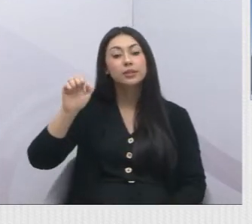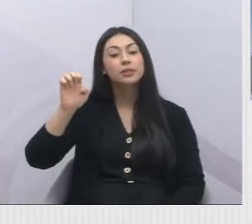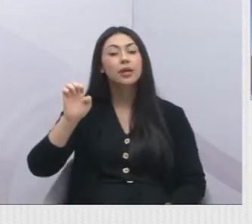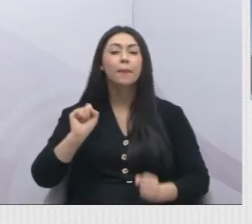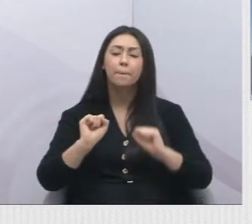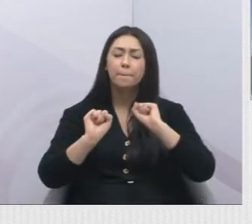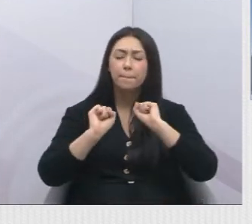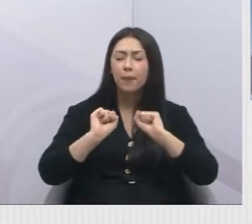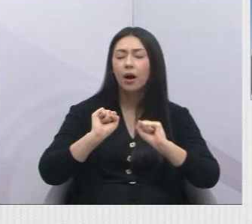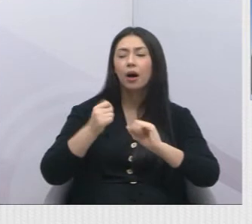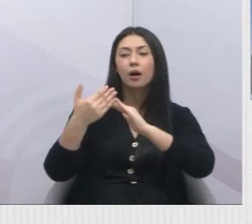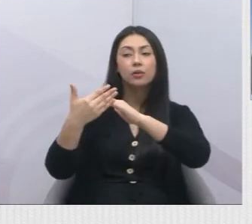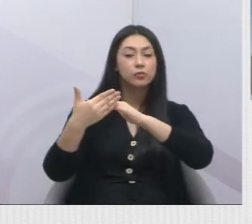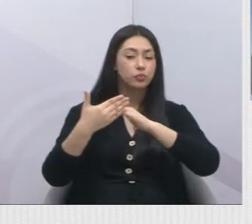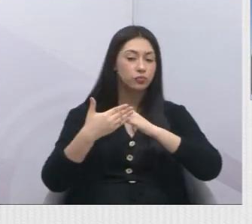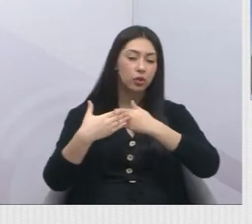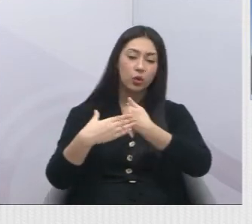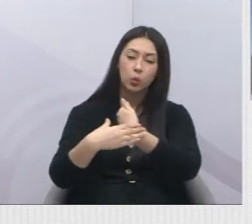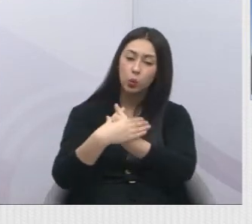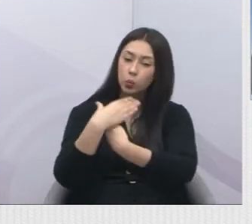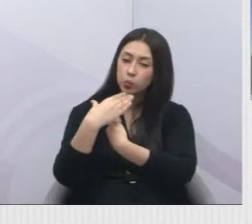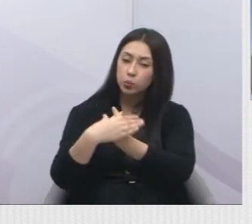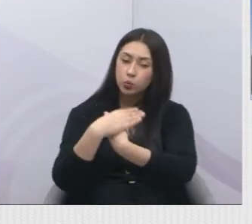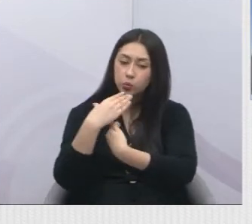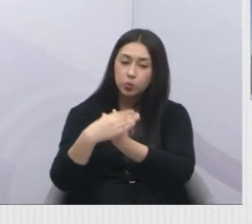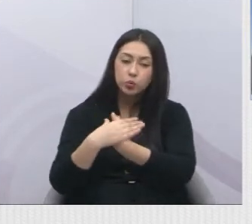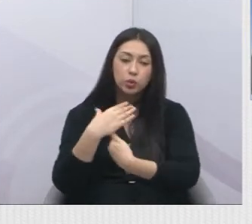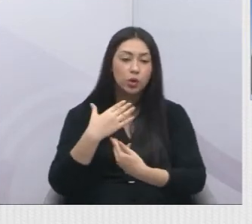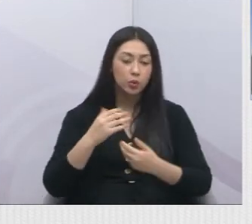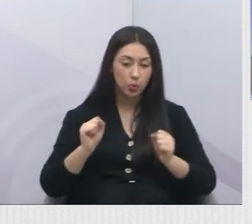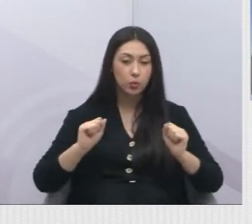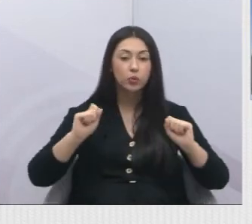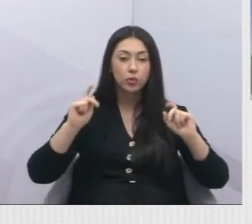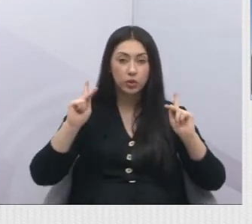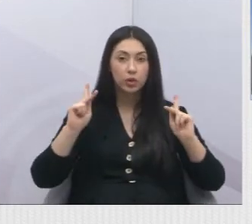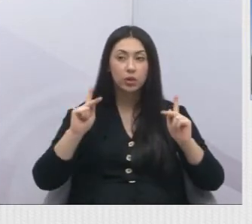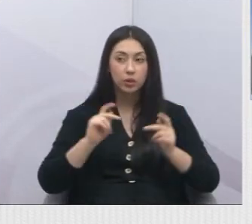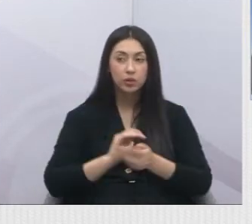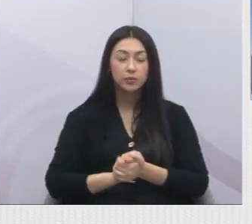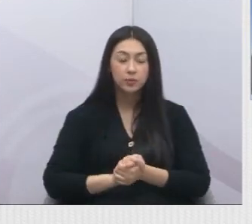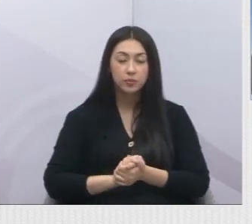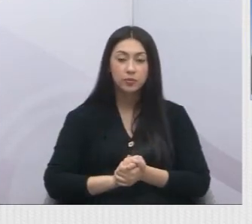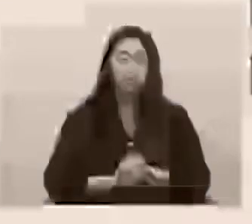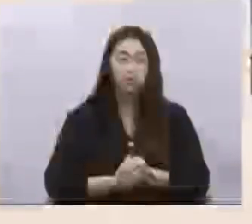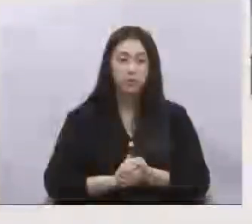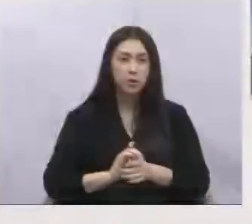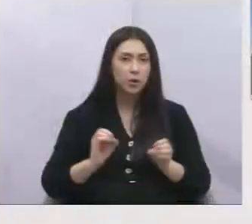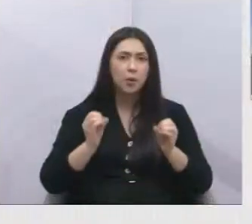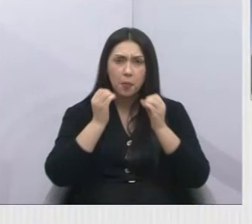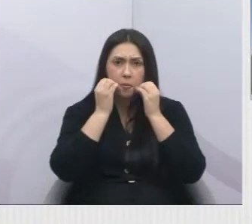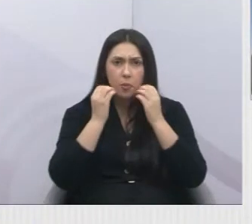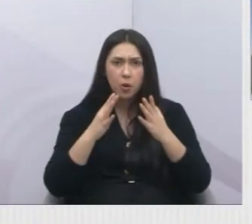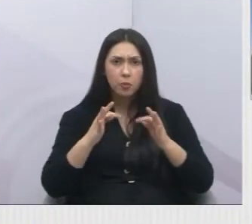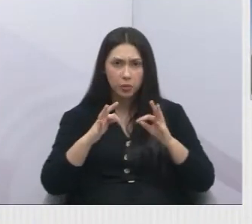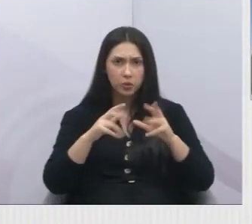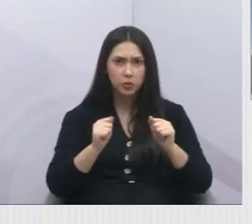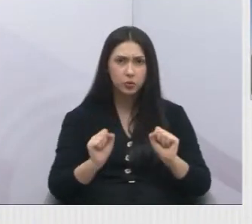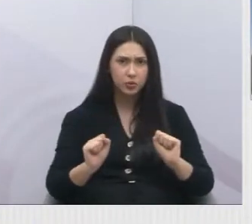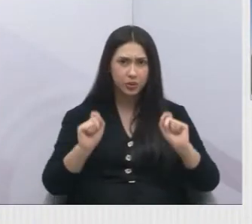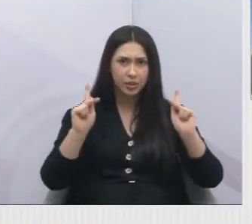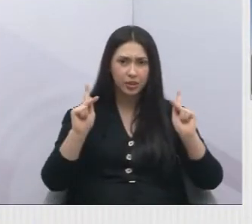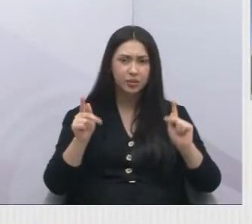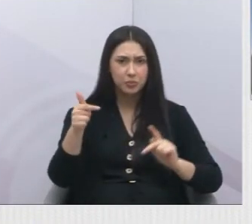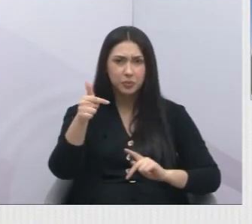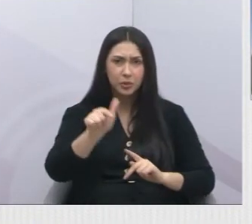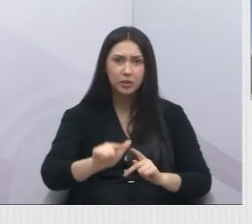ajudar, possa nos orientar, tá? Para que fique bom para todos ali, ok?